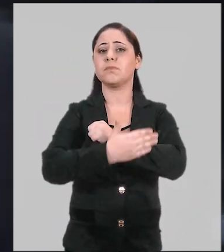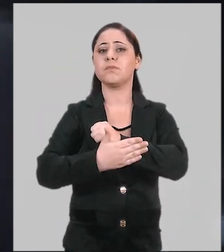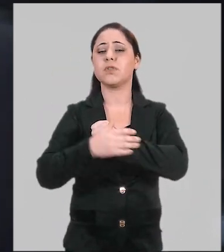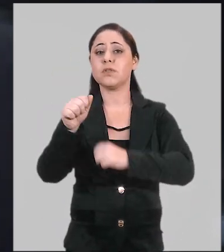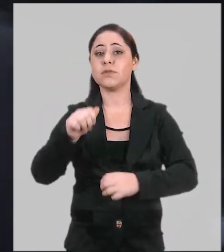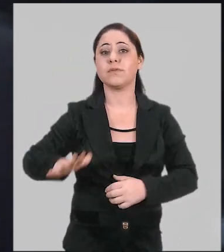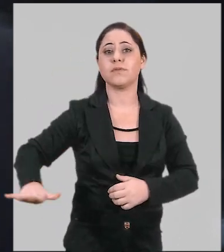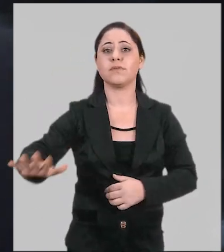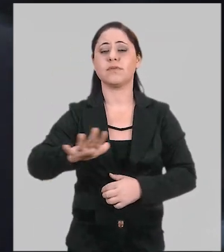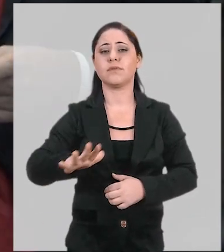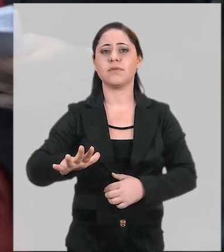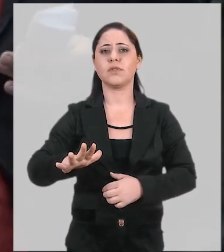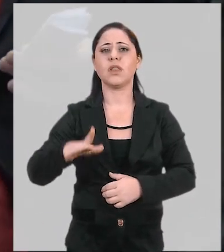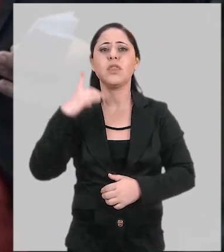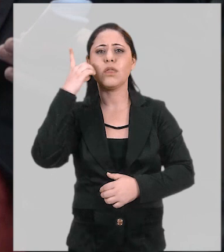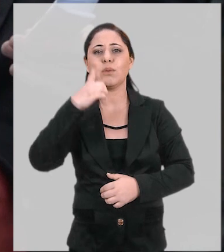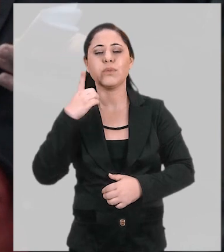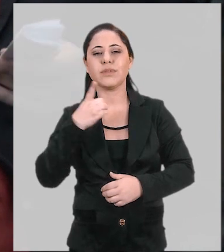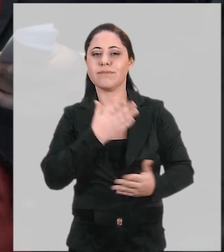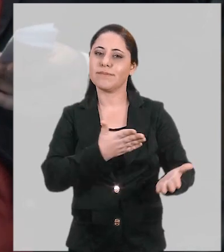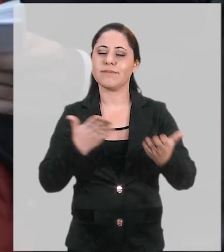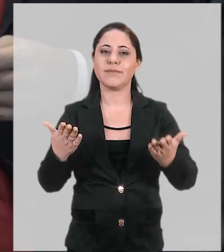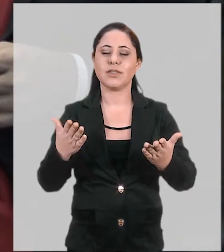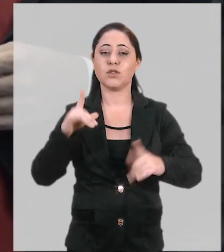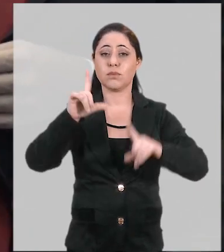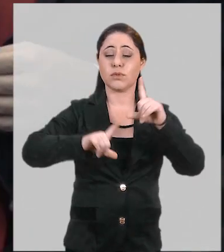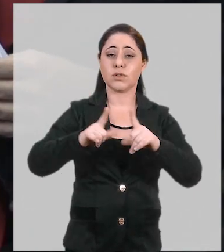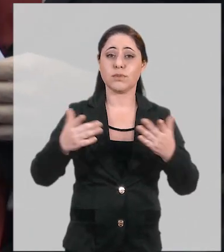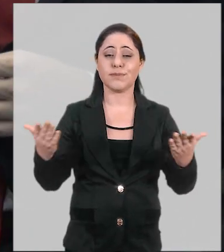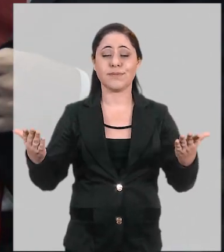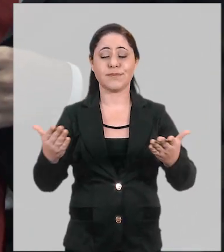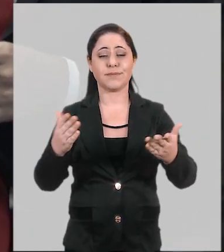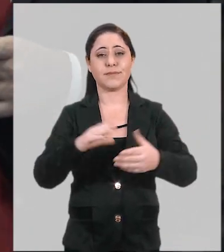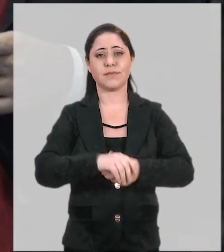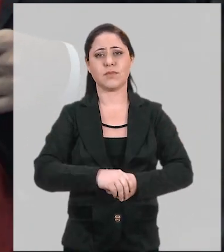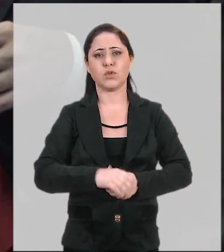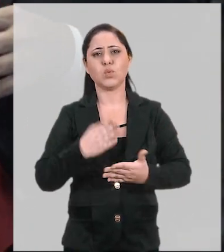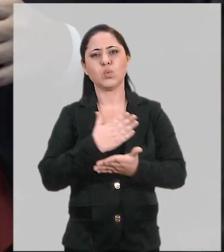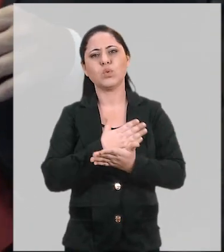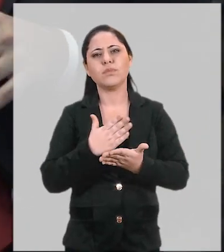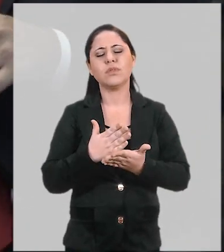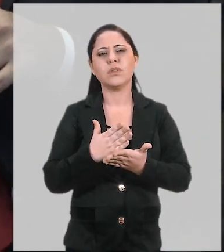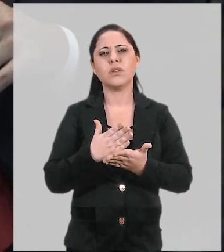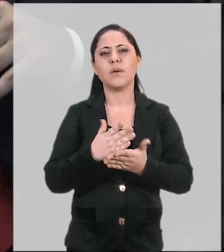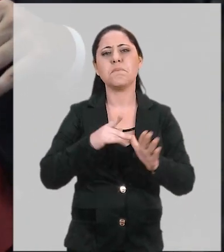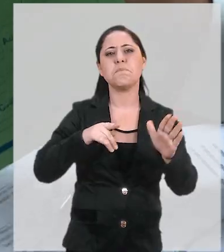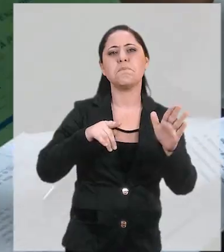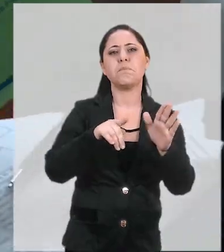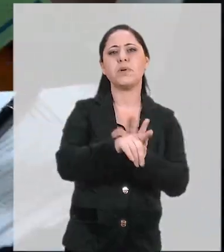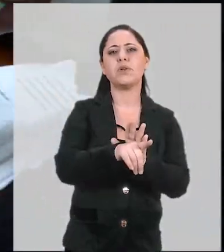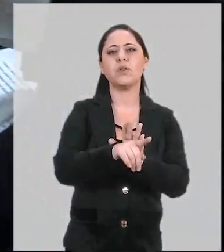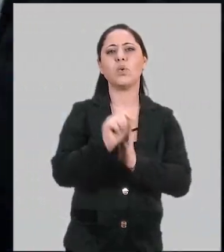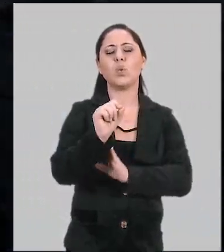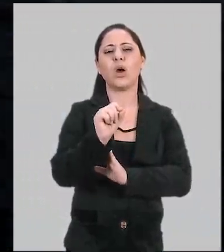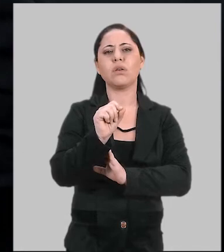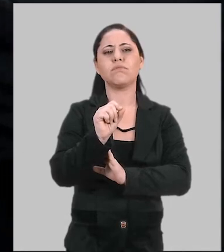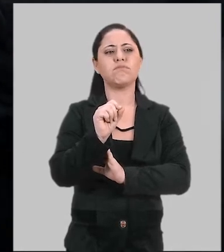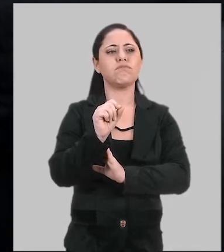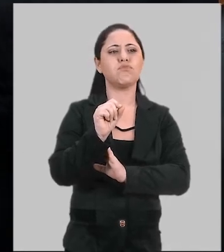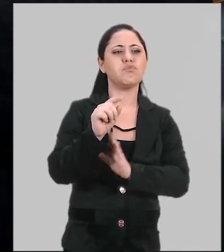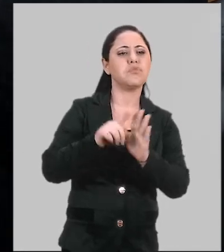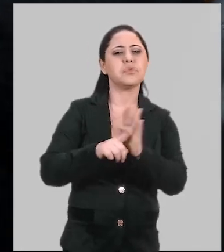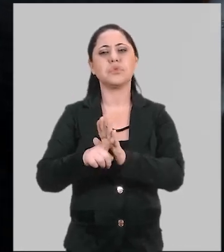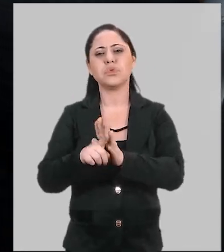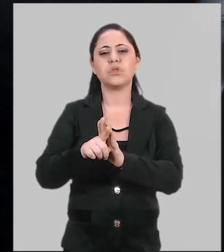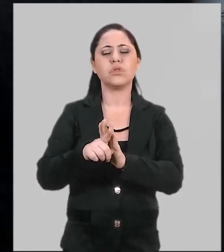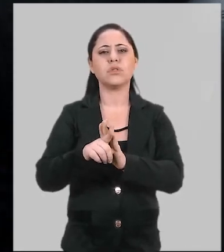da Assistência Social. Deputado, seja bem-vindo ao nosso programa. Eu gostaria de começar o programa perguntando qual que é a avaliação que o senhor